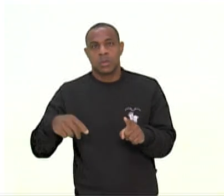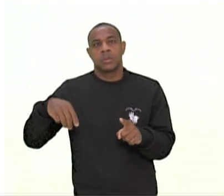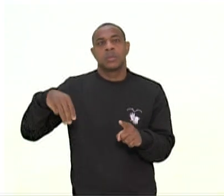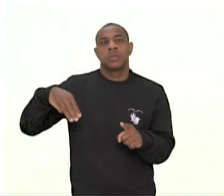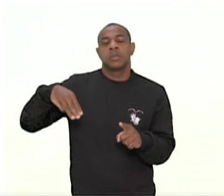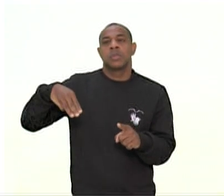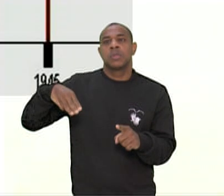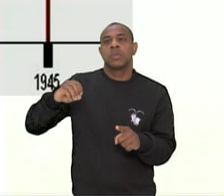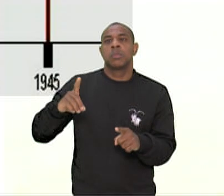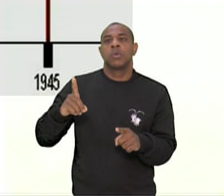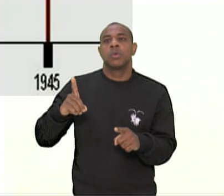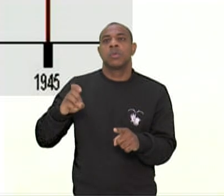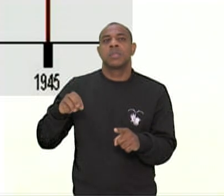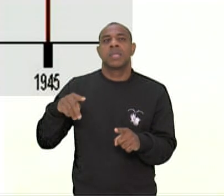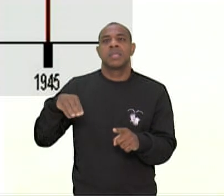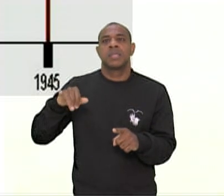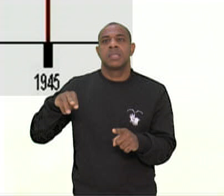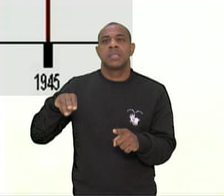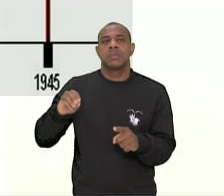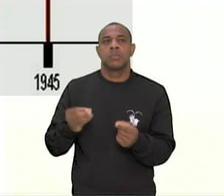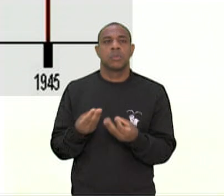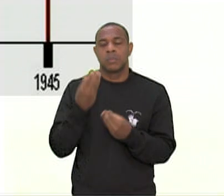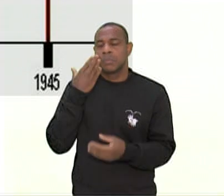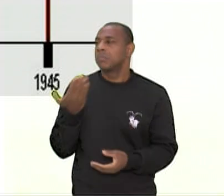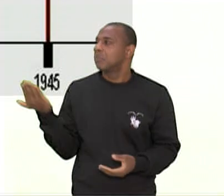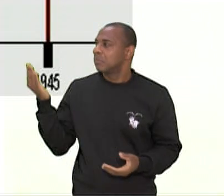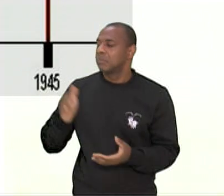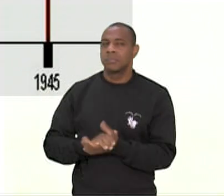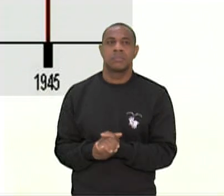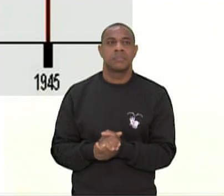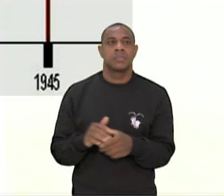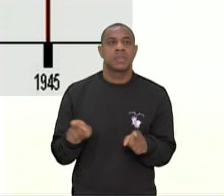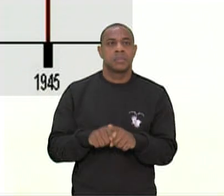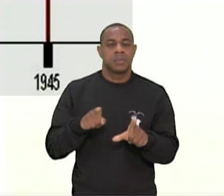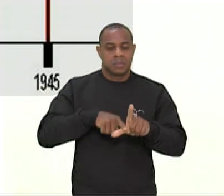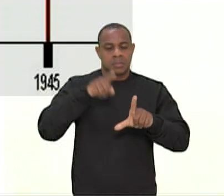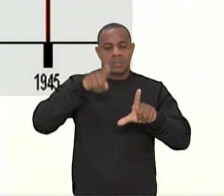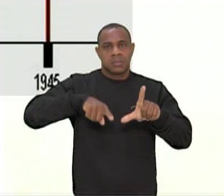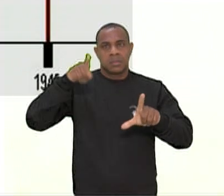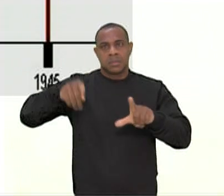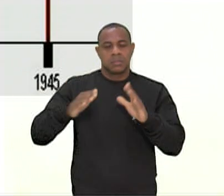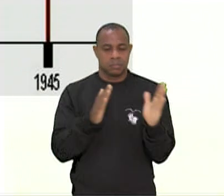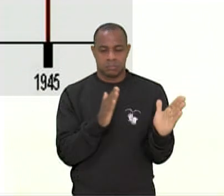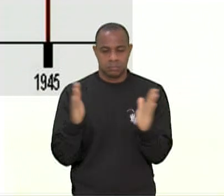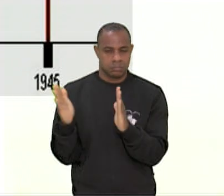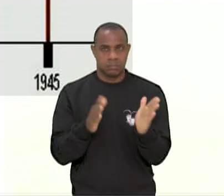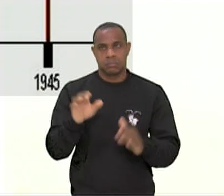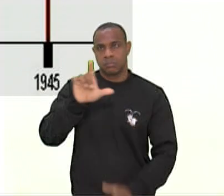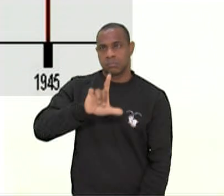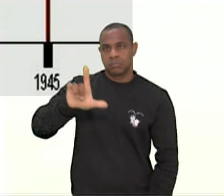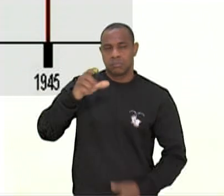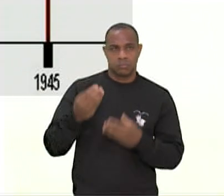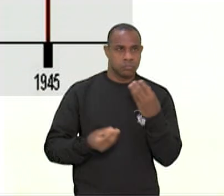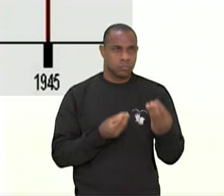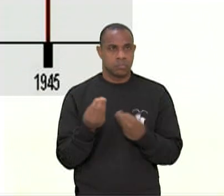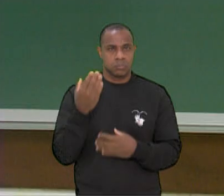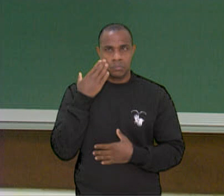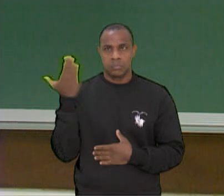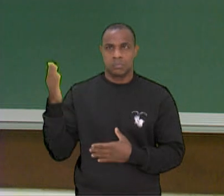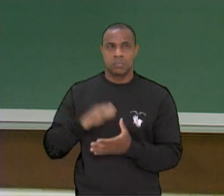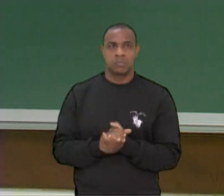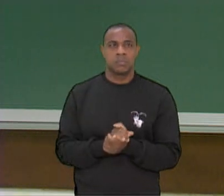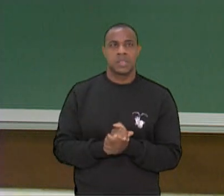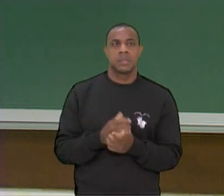vocês um gráfico, né, uma cronologia dos períodos literários. Então preste atenção aqui, ó, nós tivemos a Era